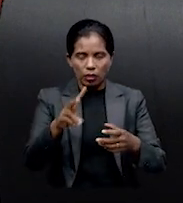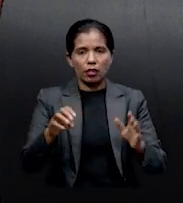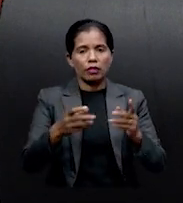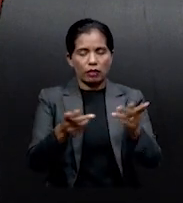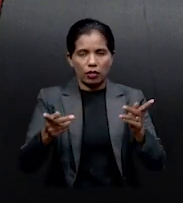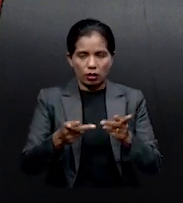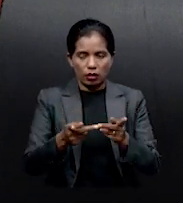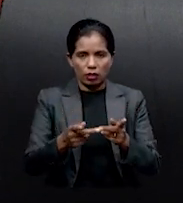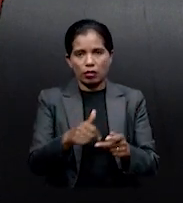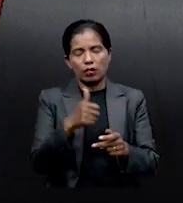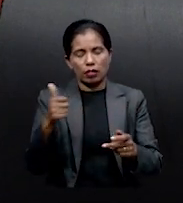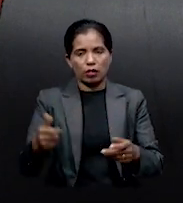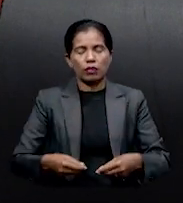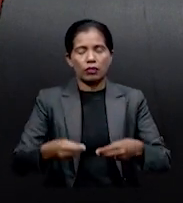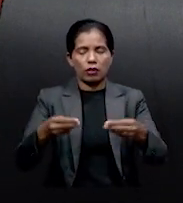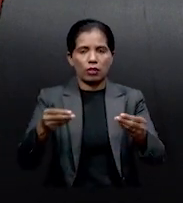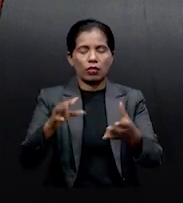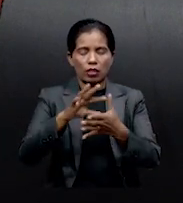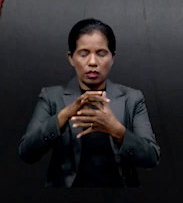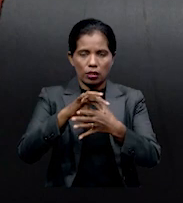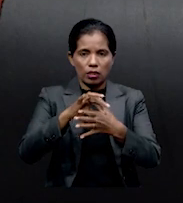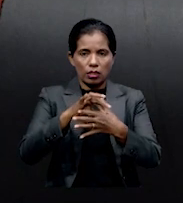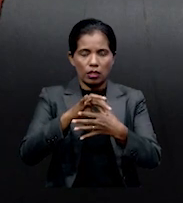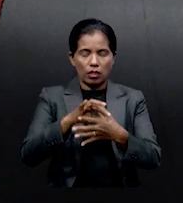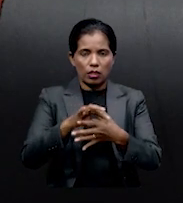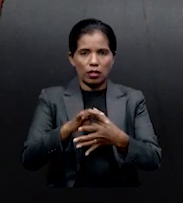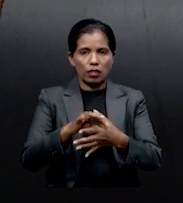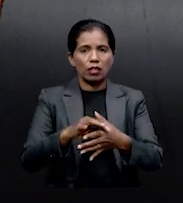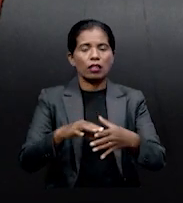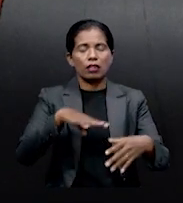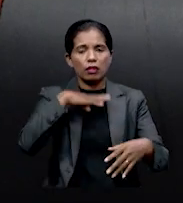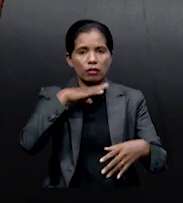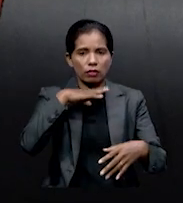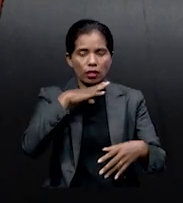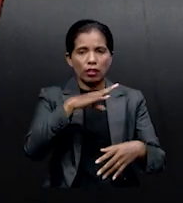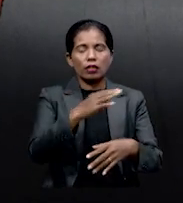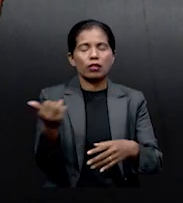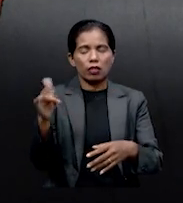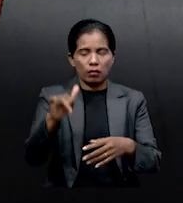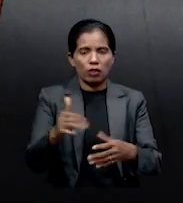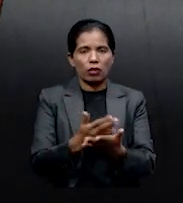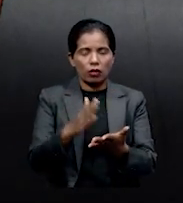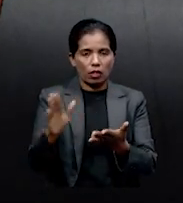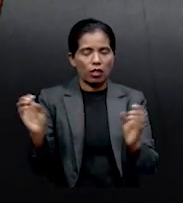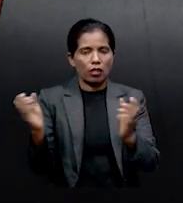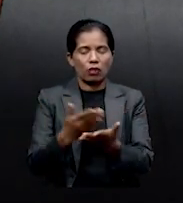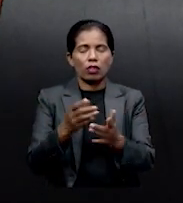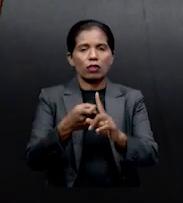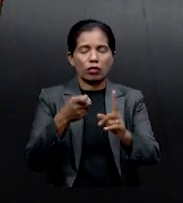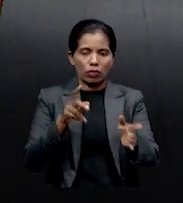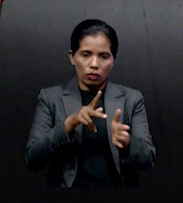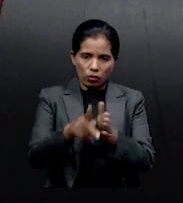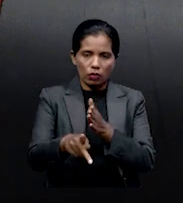distribui na Anfahi, Sira Nebe, Relosa Nebe, Sira Sosa. Los na Anfahi, Nebe, Sosa Comunidade, Ojo, não